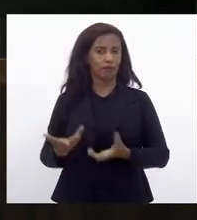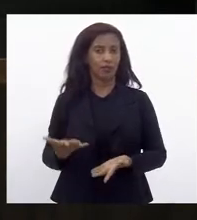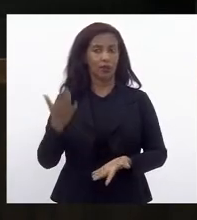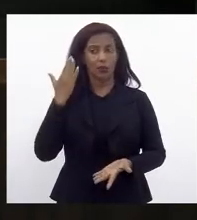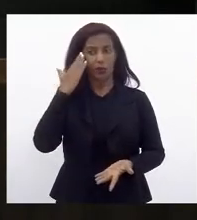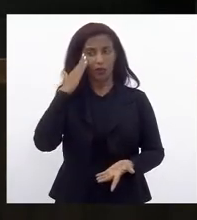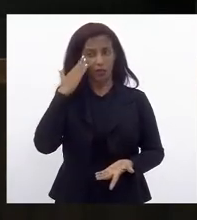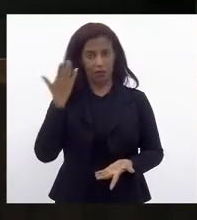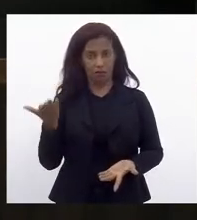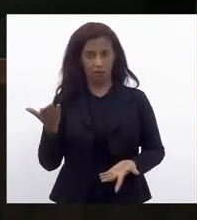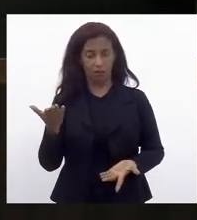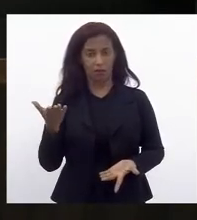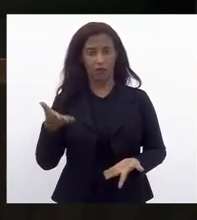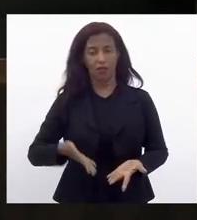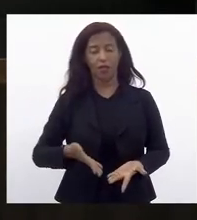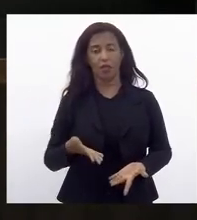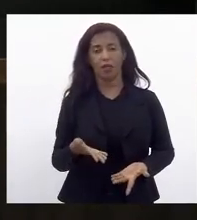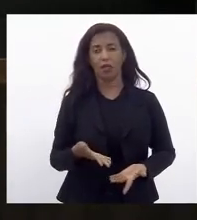que a